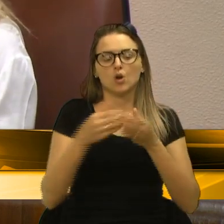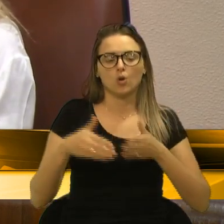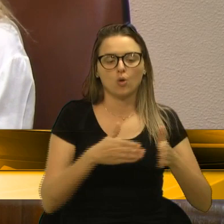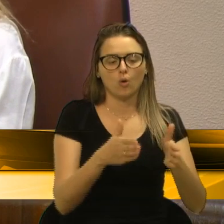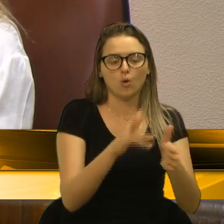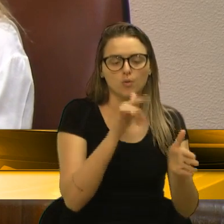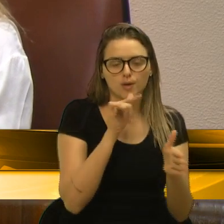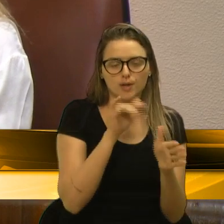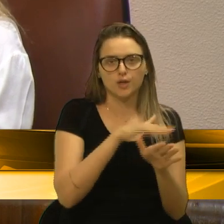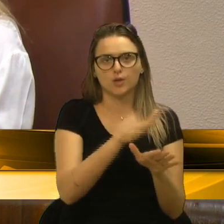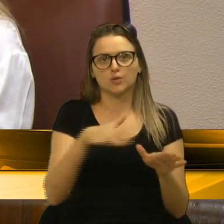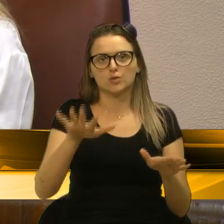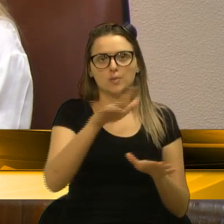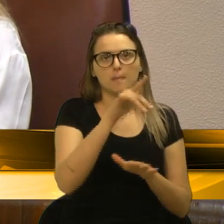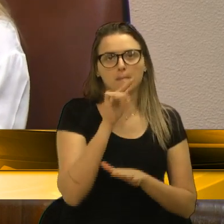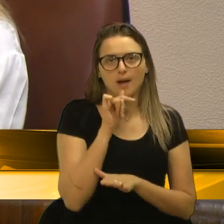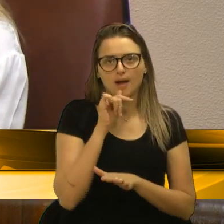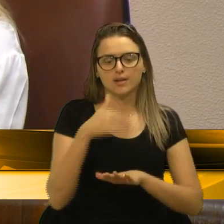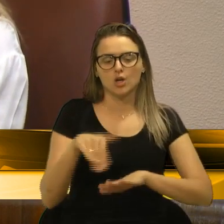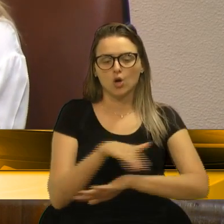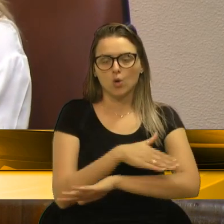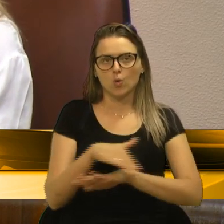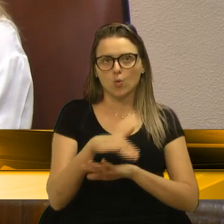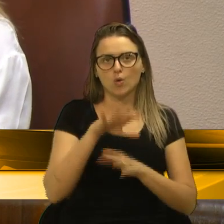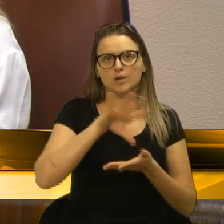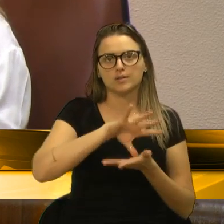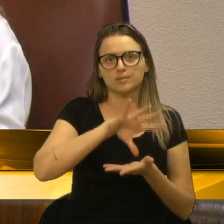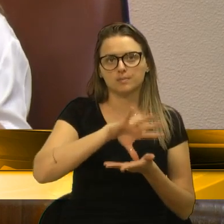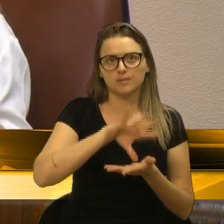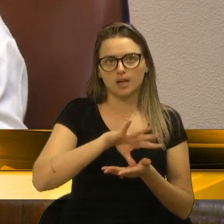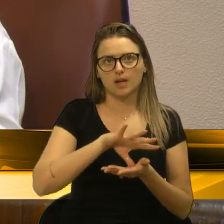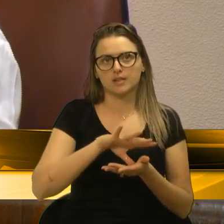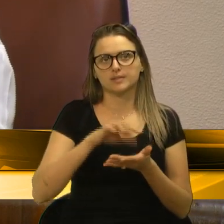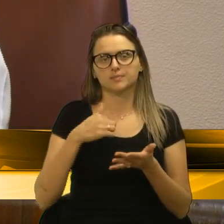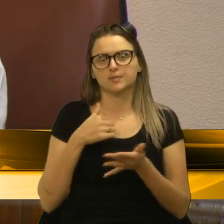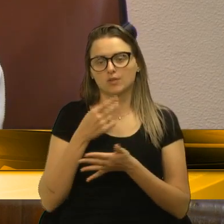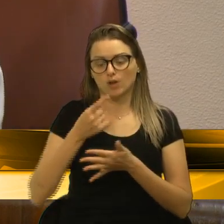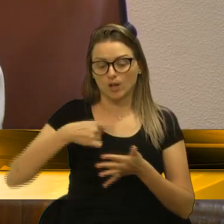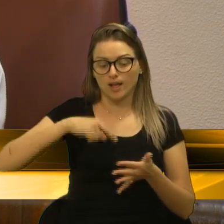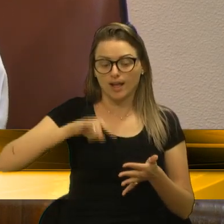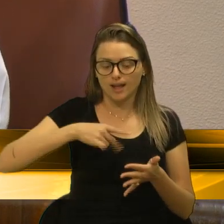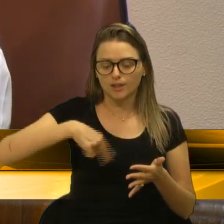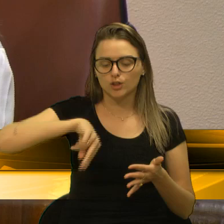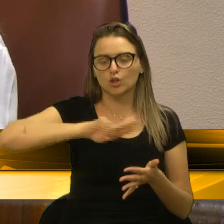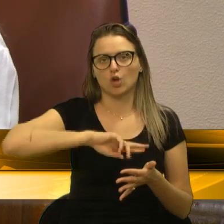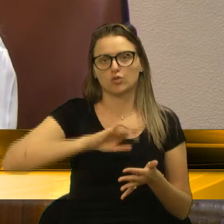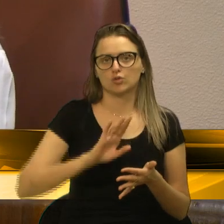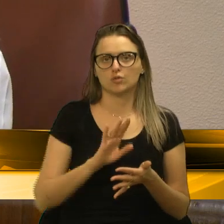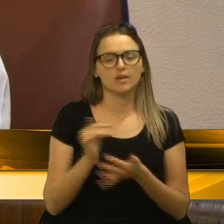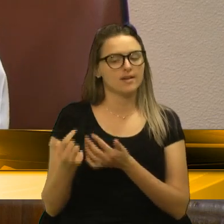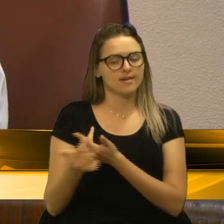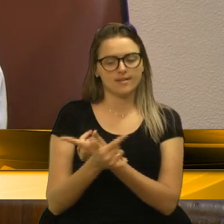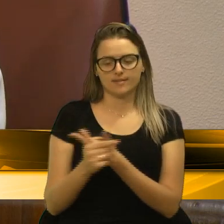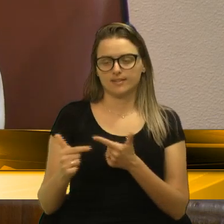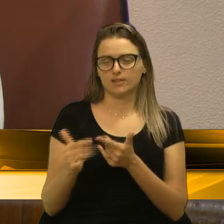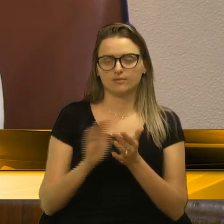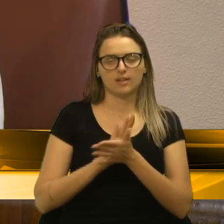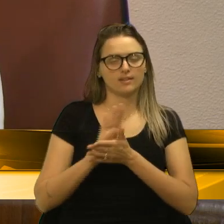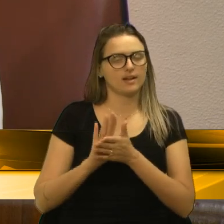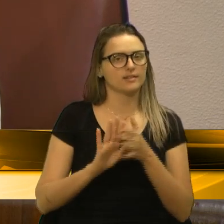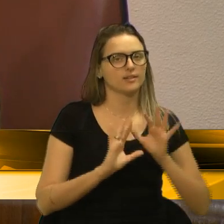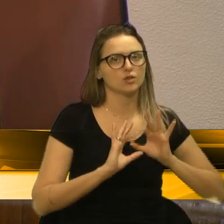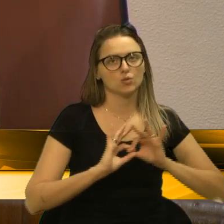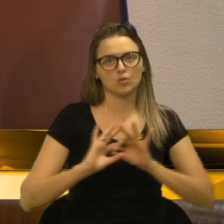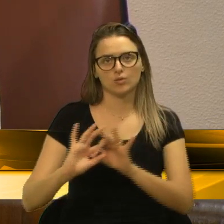mares, estradas, ruas e praças, grifo nosso. Não há, neste contexto,